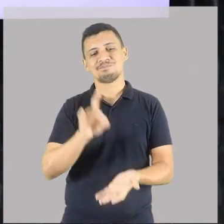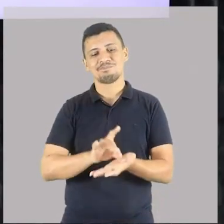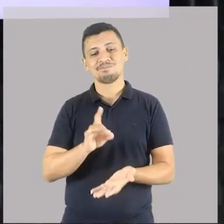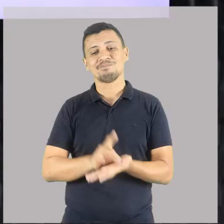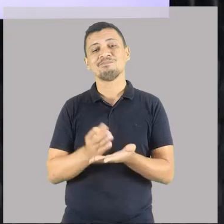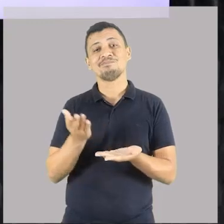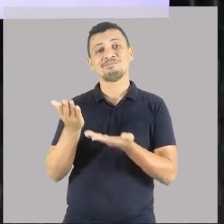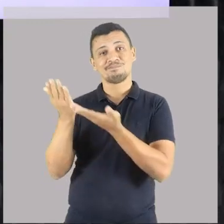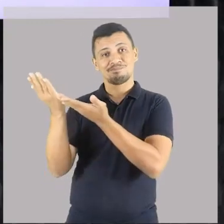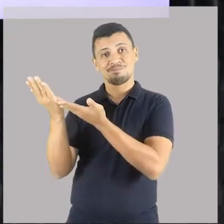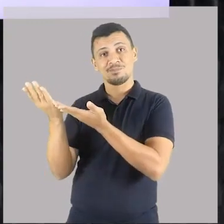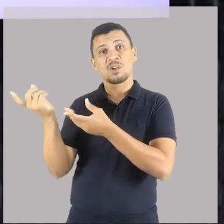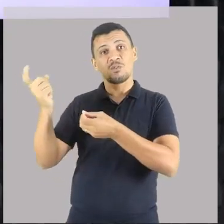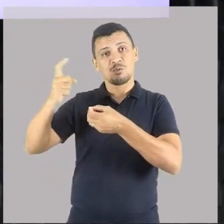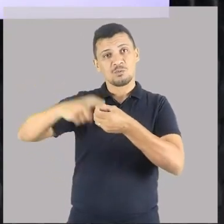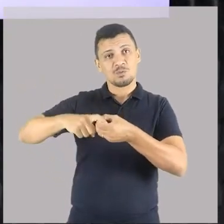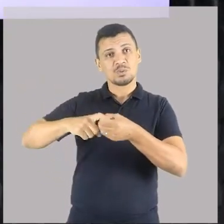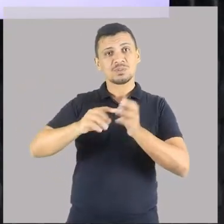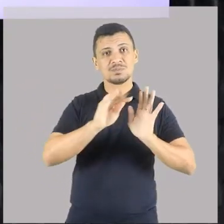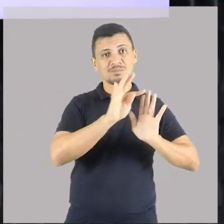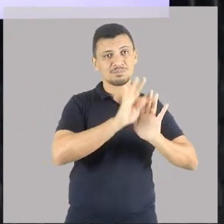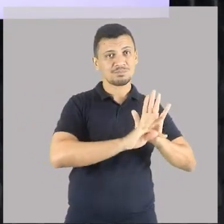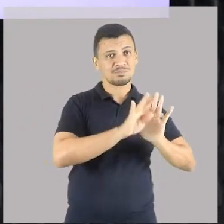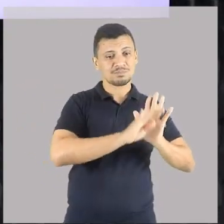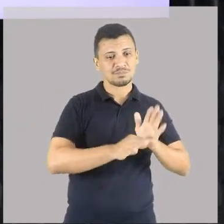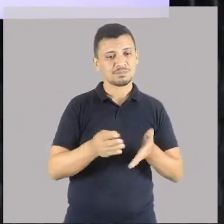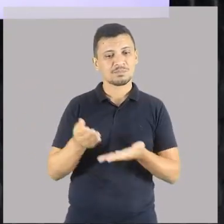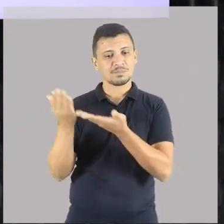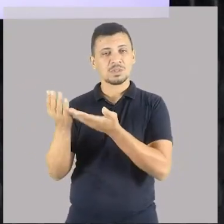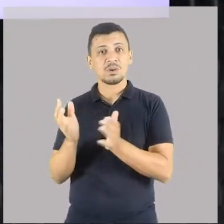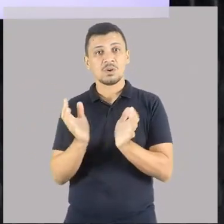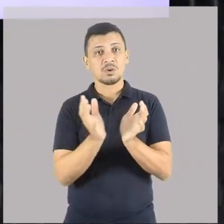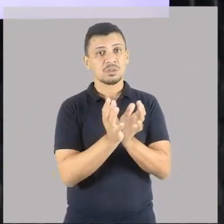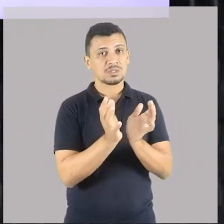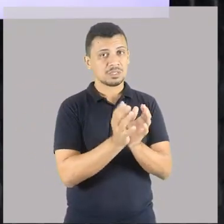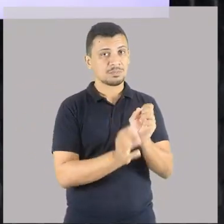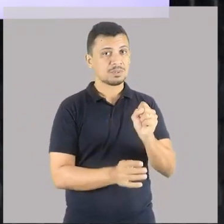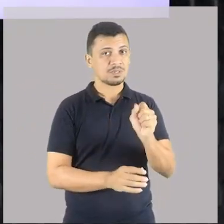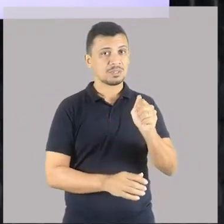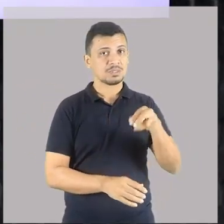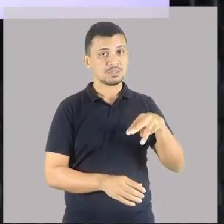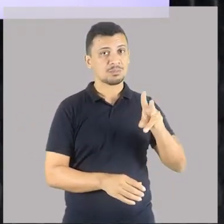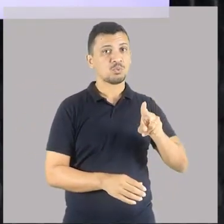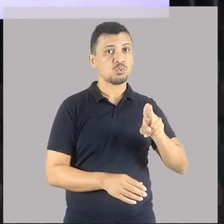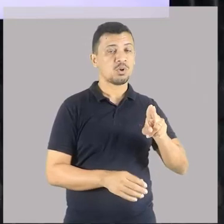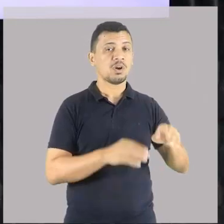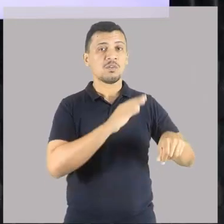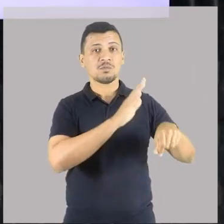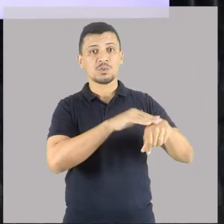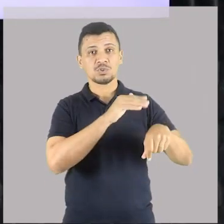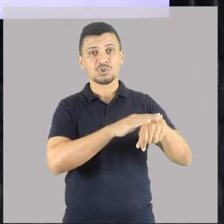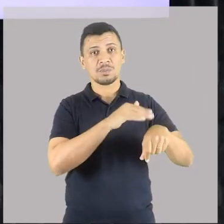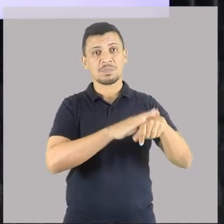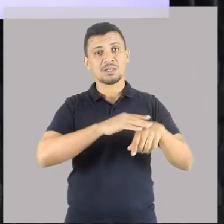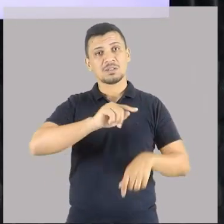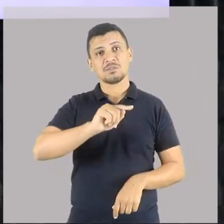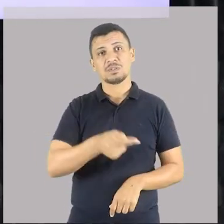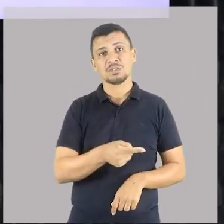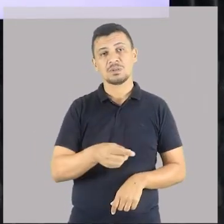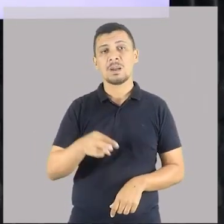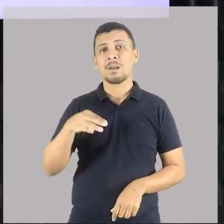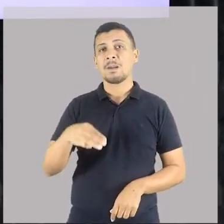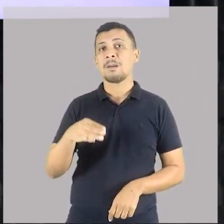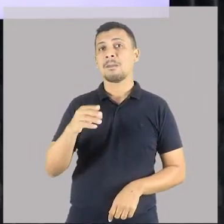volta lá no texto, né? Ele coloca assim, ó, uma equipe do SAMU foi acionada, vírgula, mas o